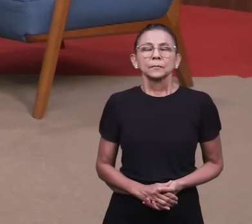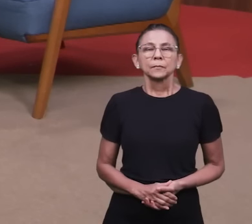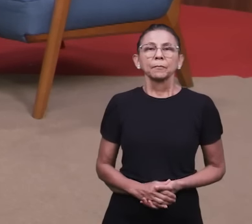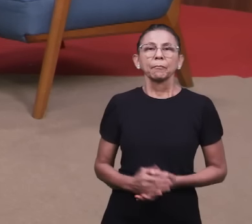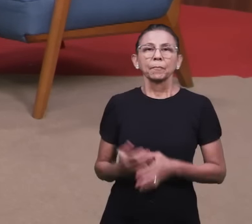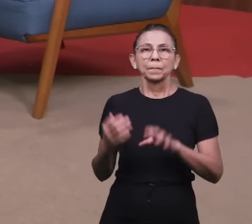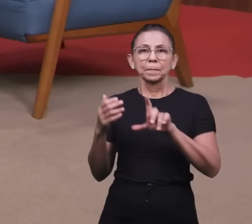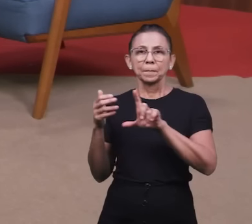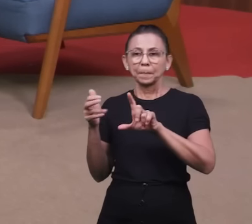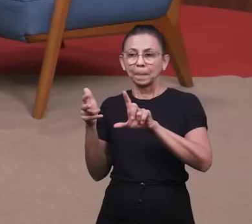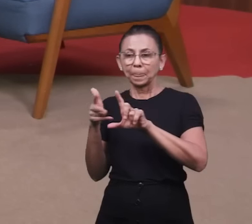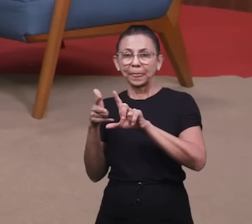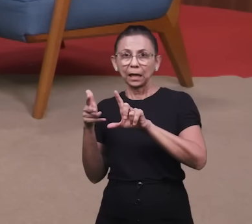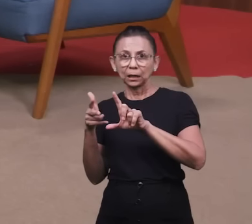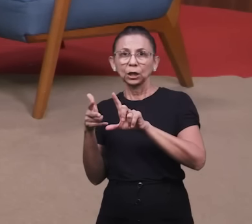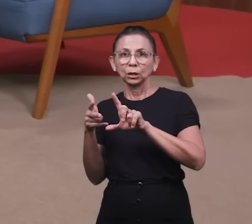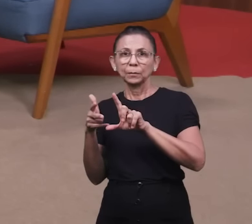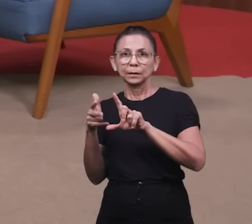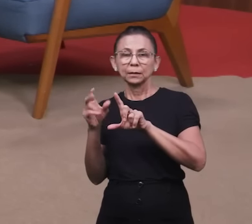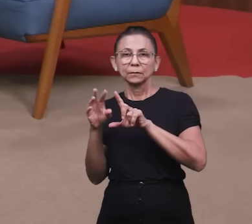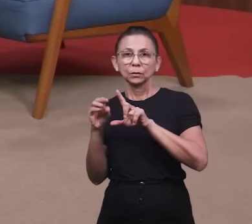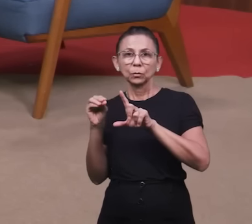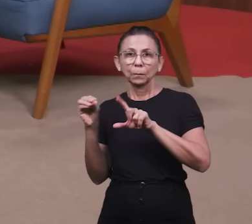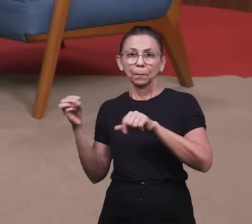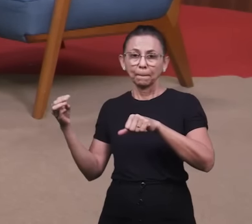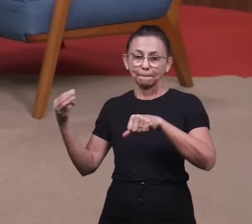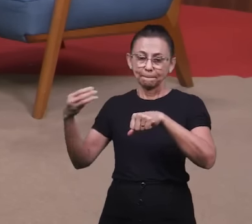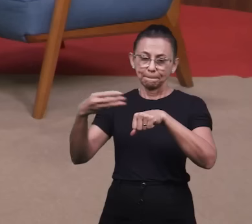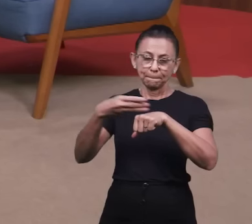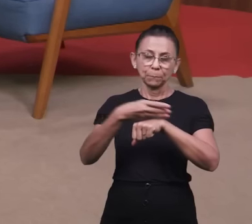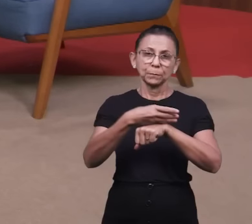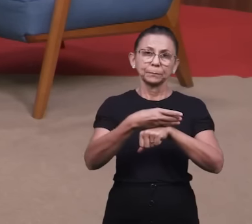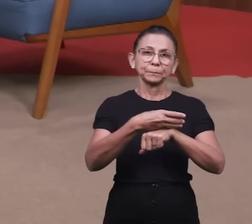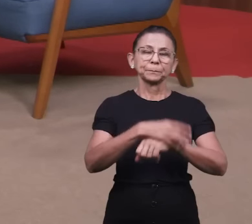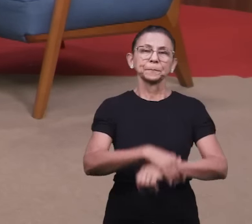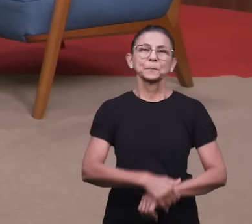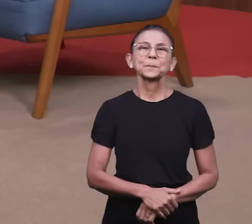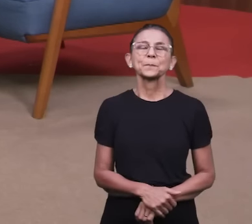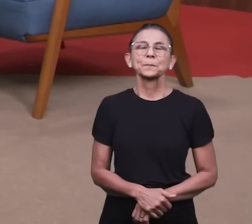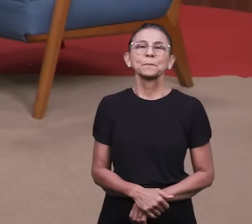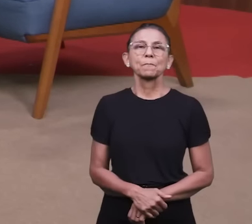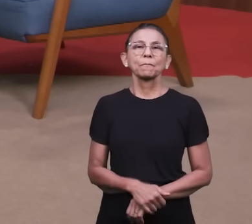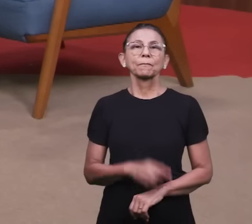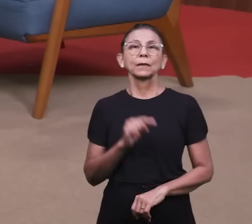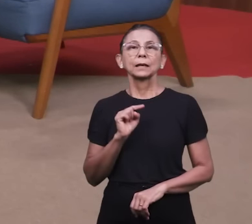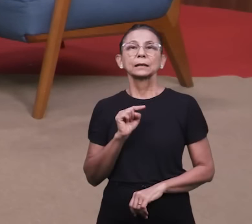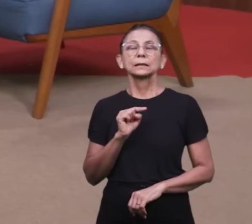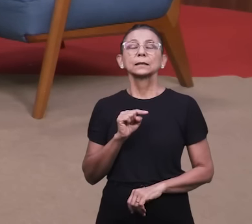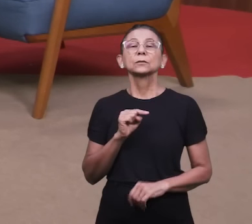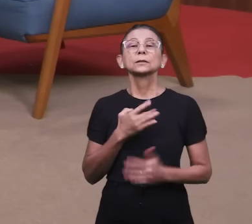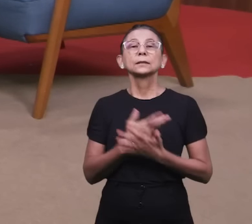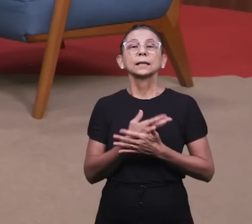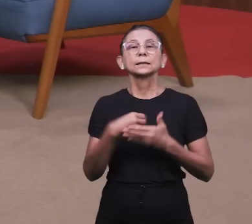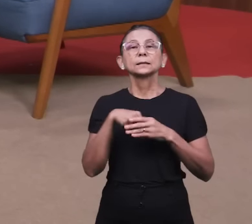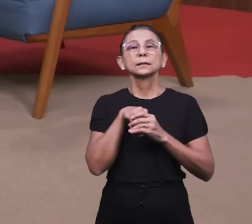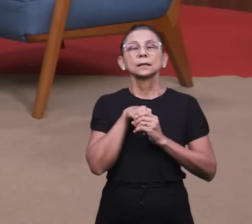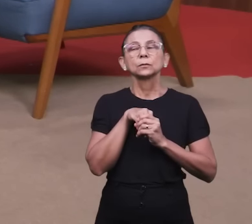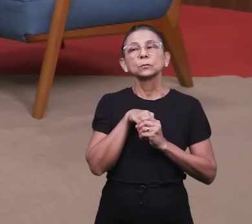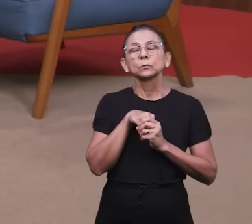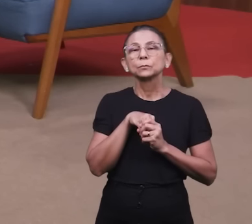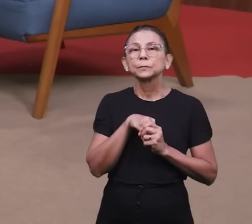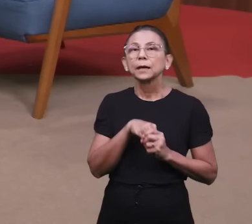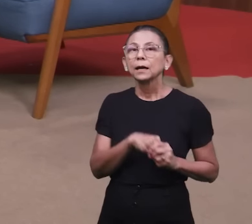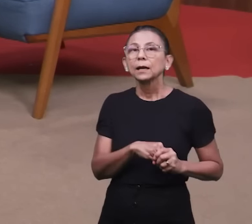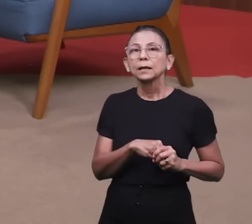Code vai ser redirecionado para o WhatsApp né a gente diz aponta para o WhatsApp então lá no WhatsApp você vai mandar para nós